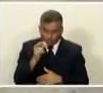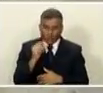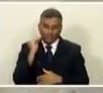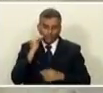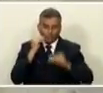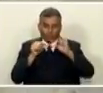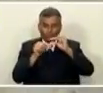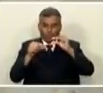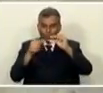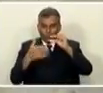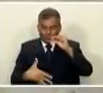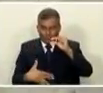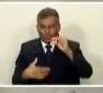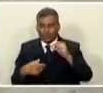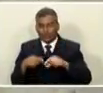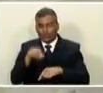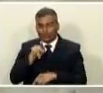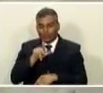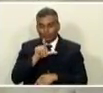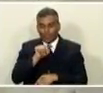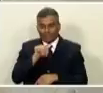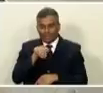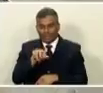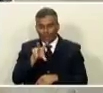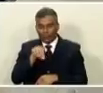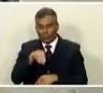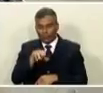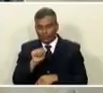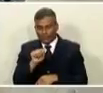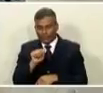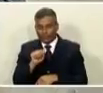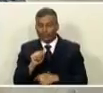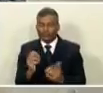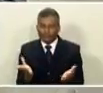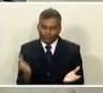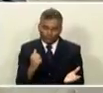plataforma Vamos, e as pessoas vão estar podendo colaborar aí com toda essa discussão.